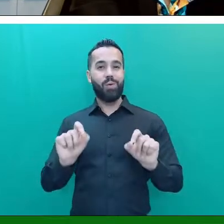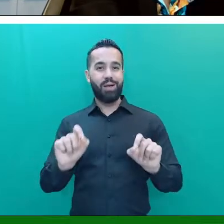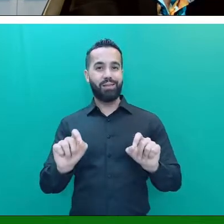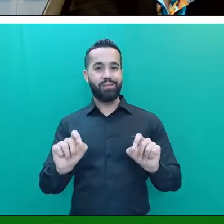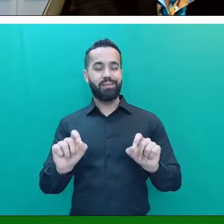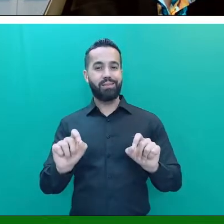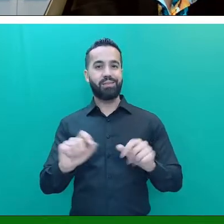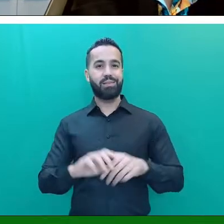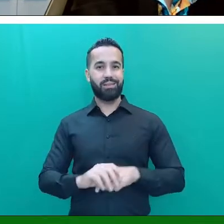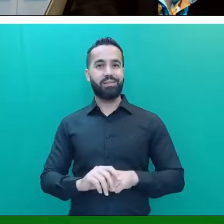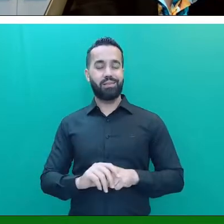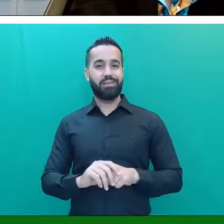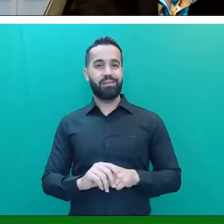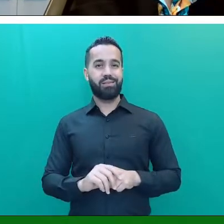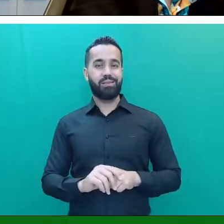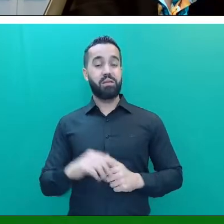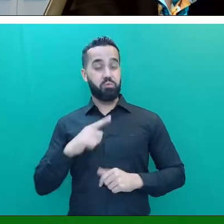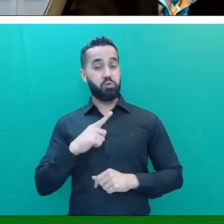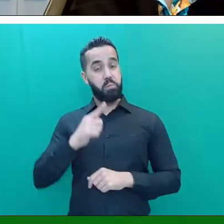tenho observado.